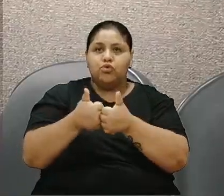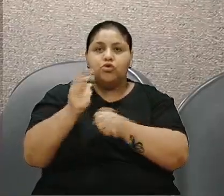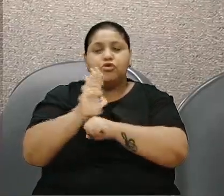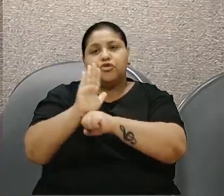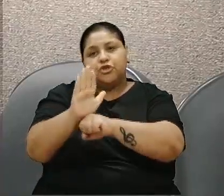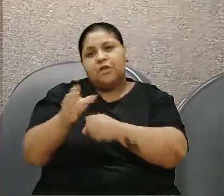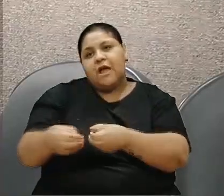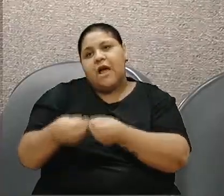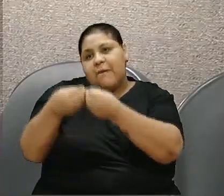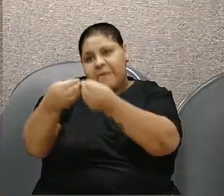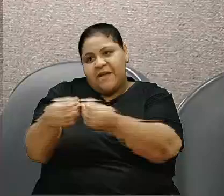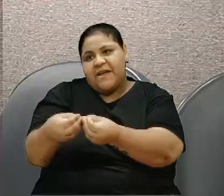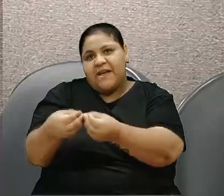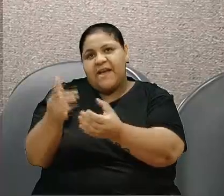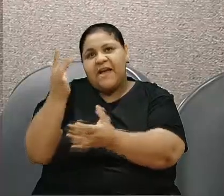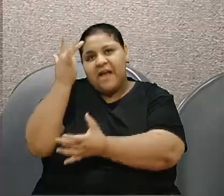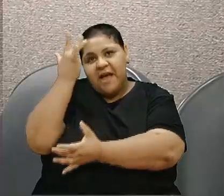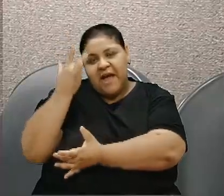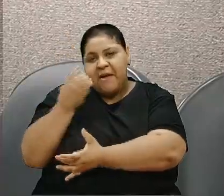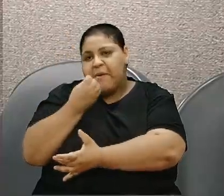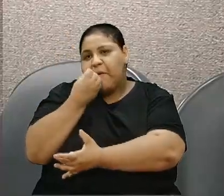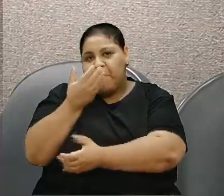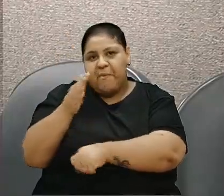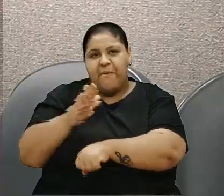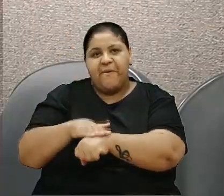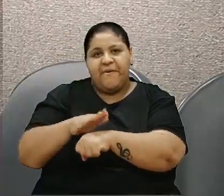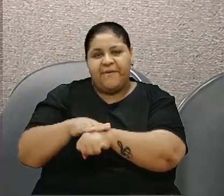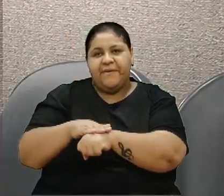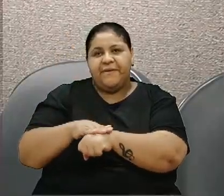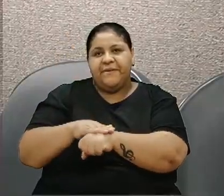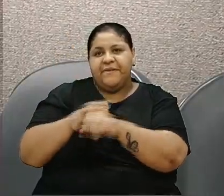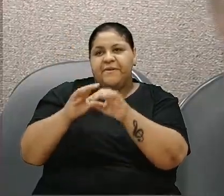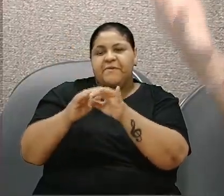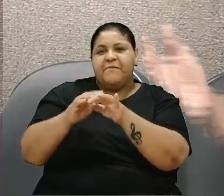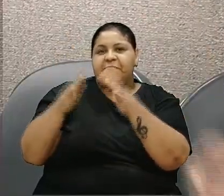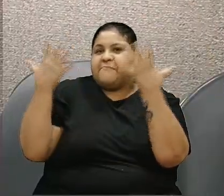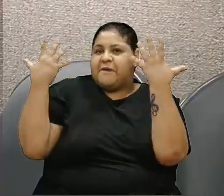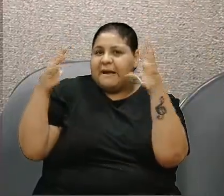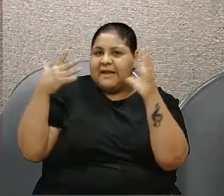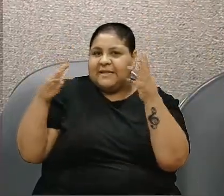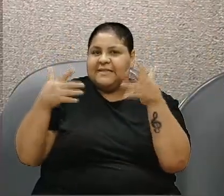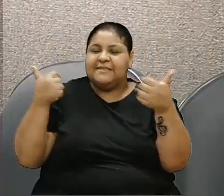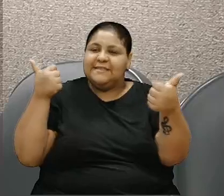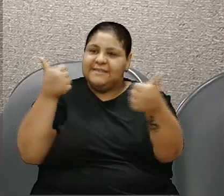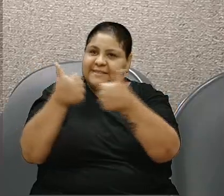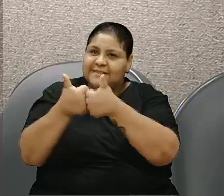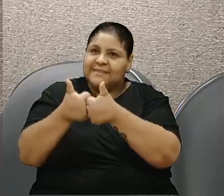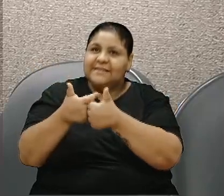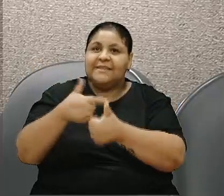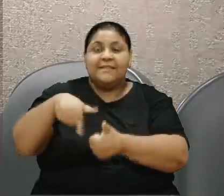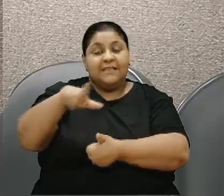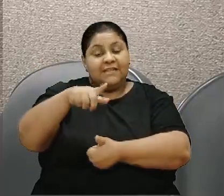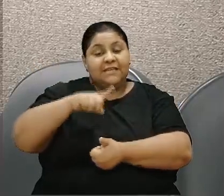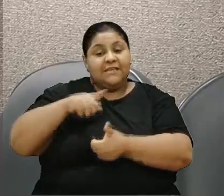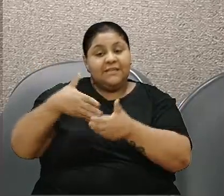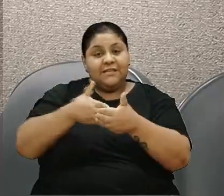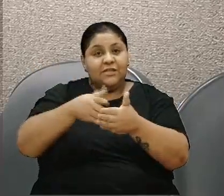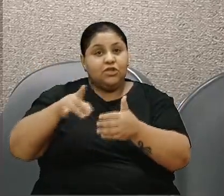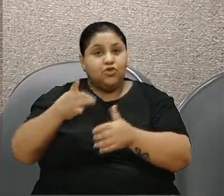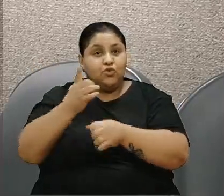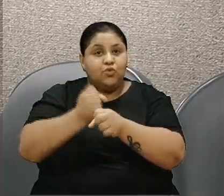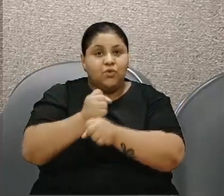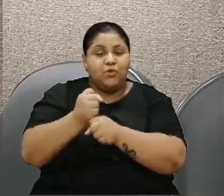doar, amanhã seja um bom momento também para felicitar, para estar lá mais pertinho. A gente tem acompanhado nos últimos